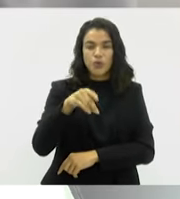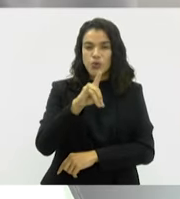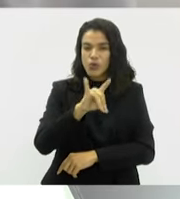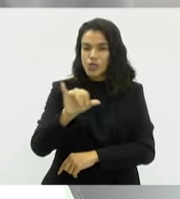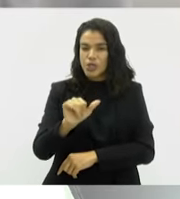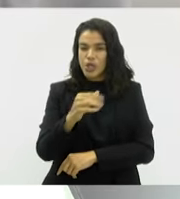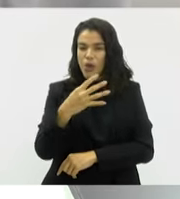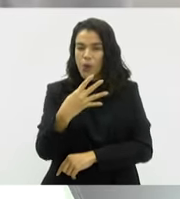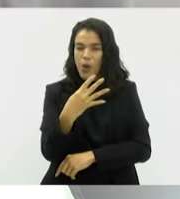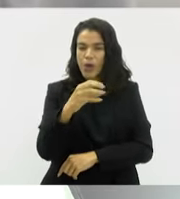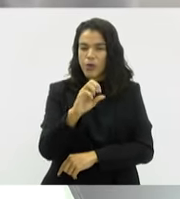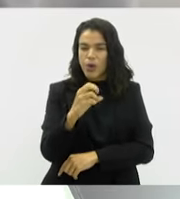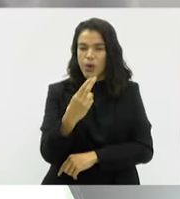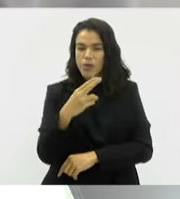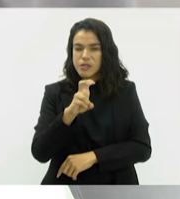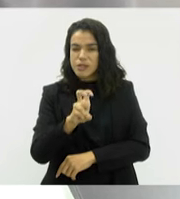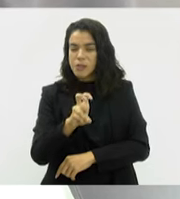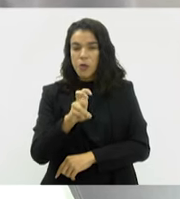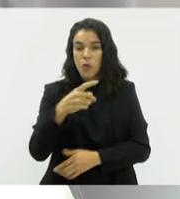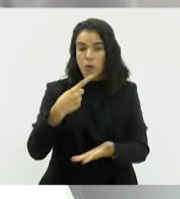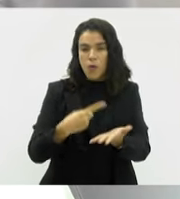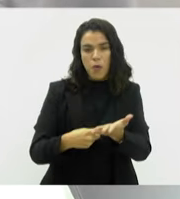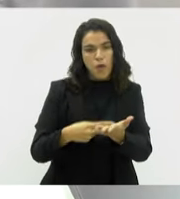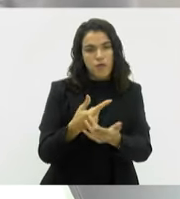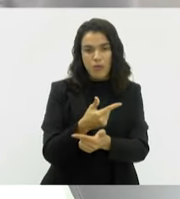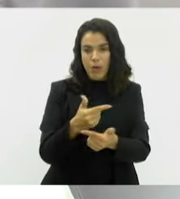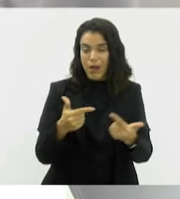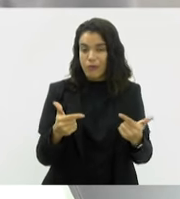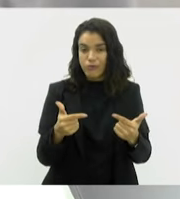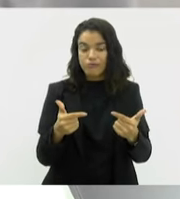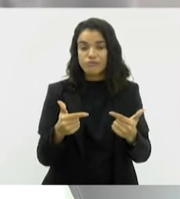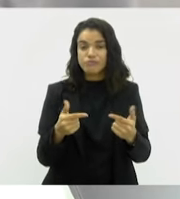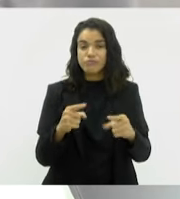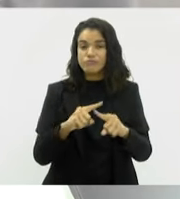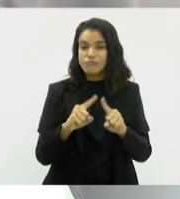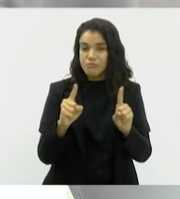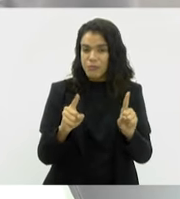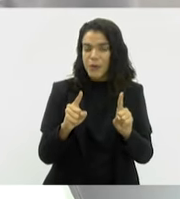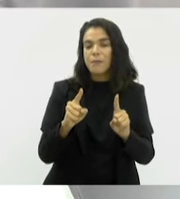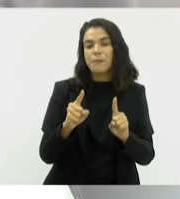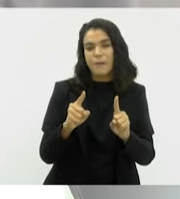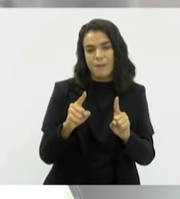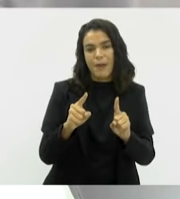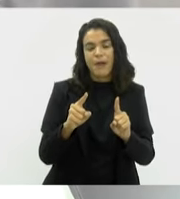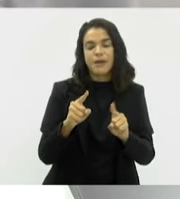4 e 5, ainda não está confirmado, mas em Sergipe.